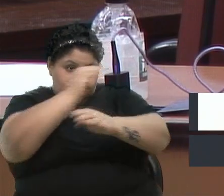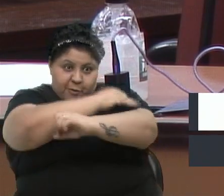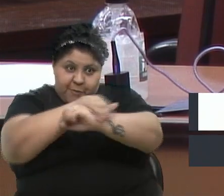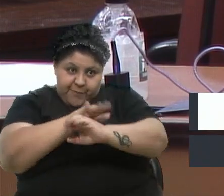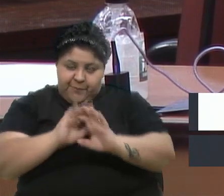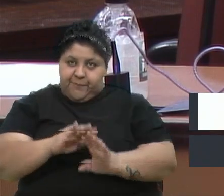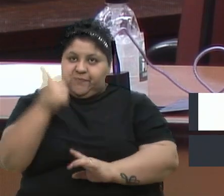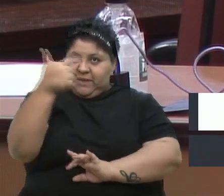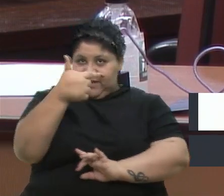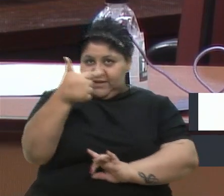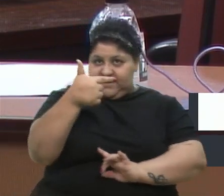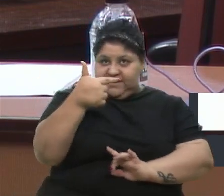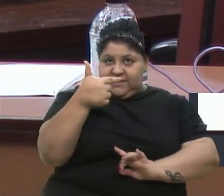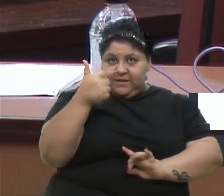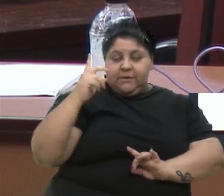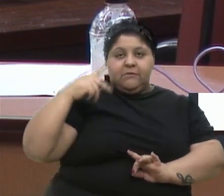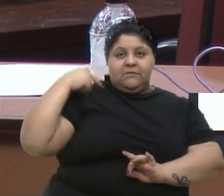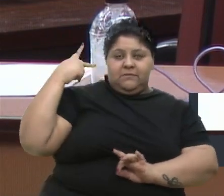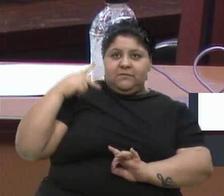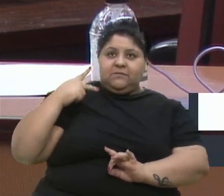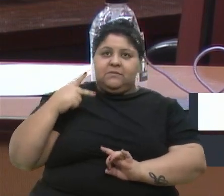segunda situação, vereador,